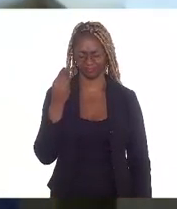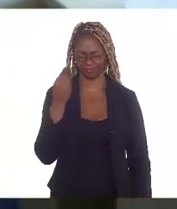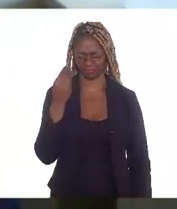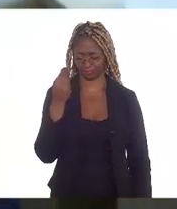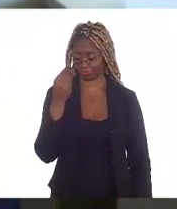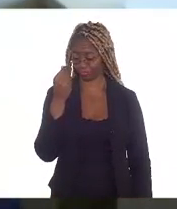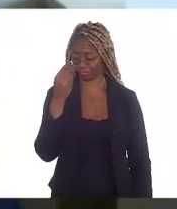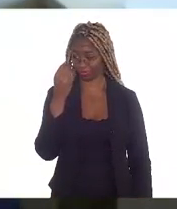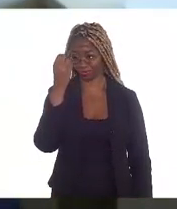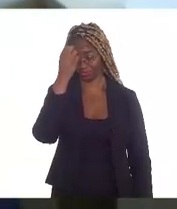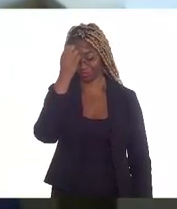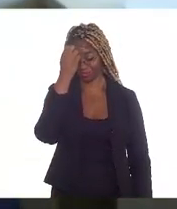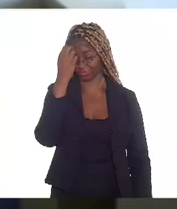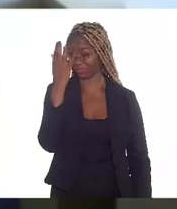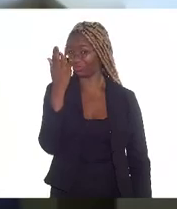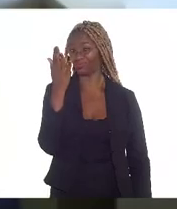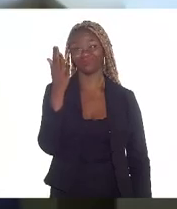Meu Deus.